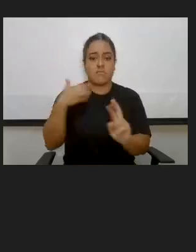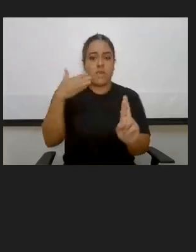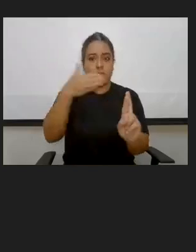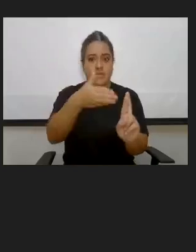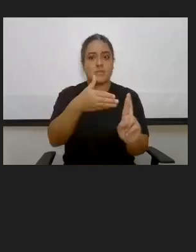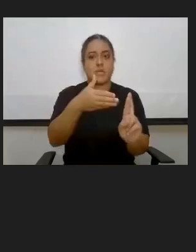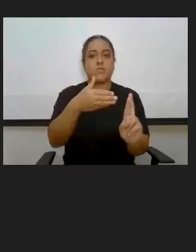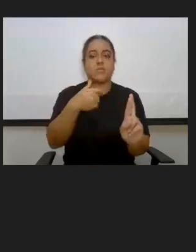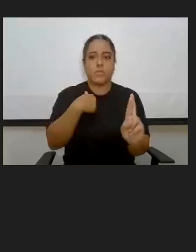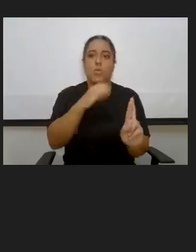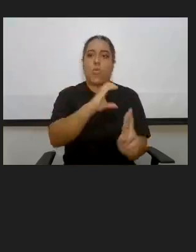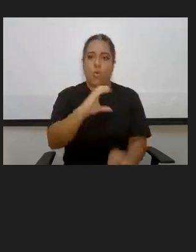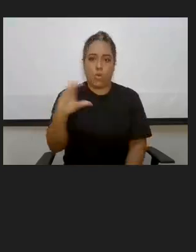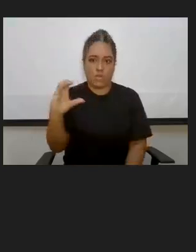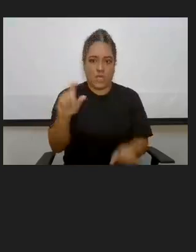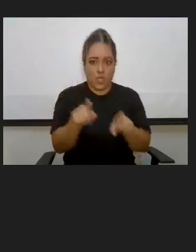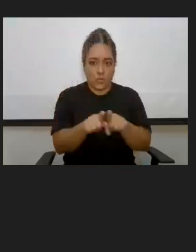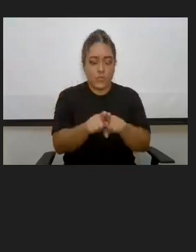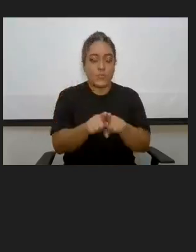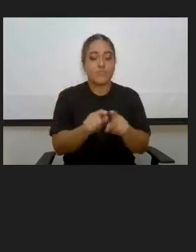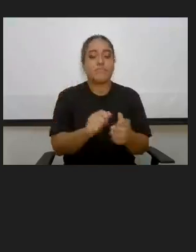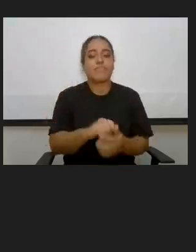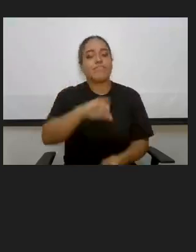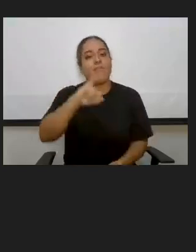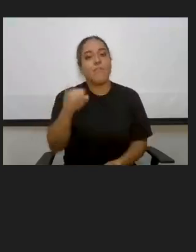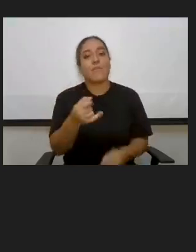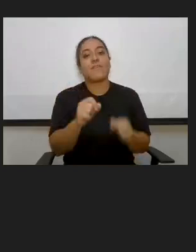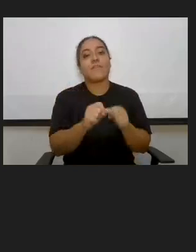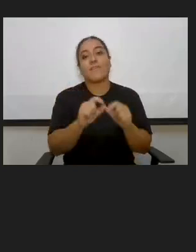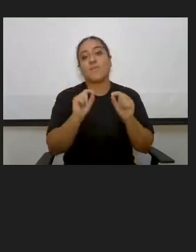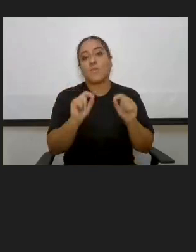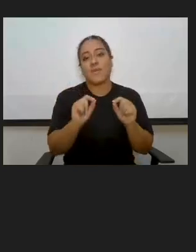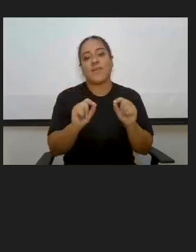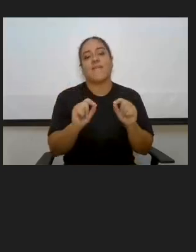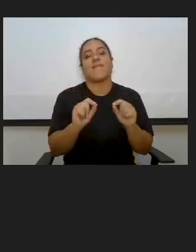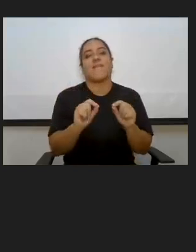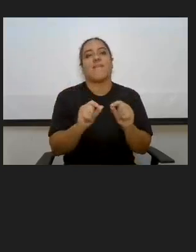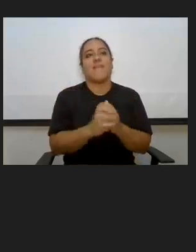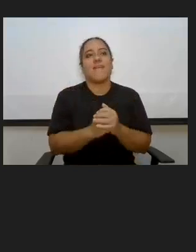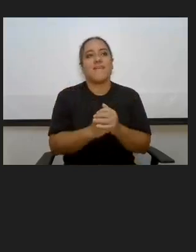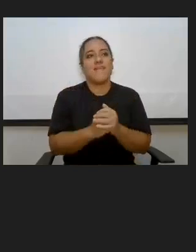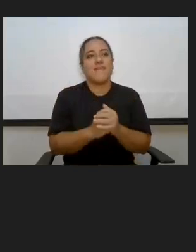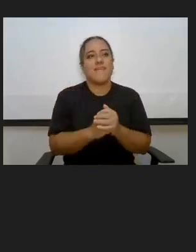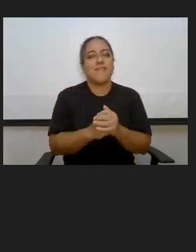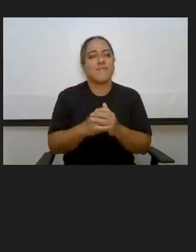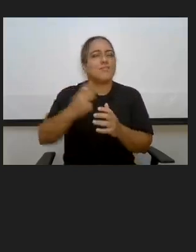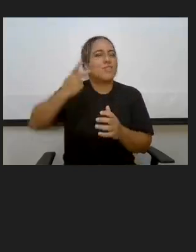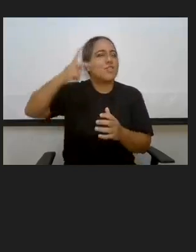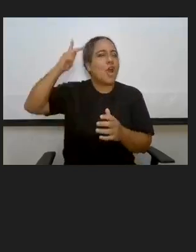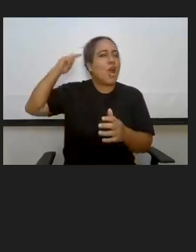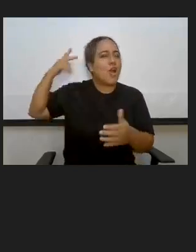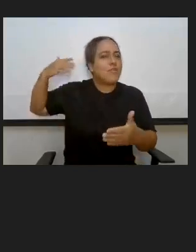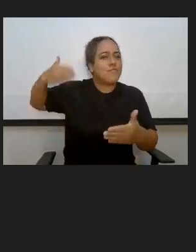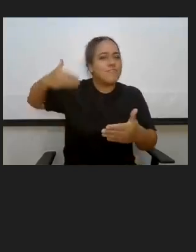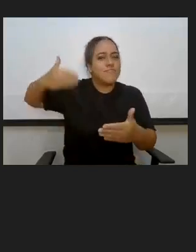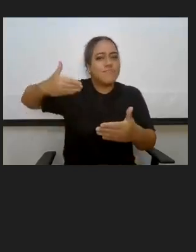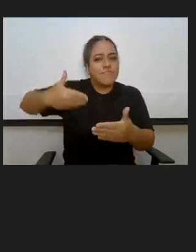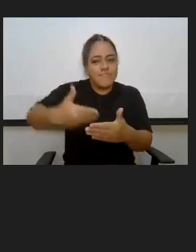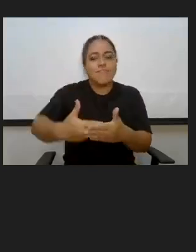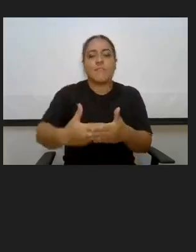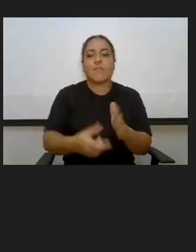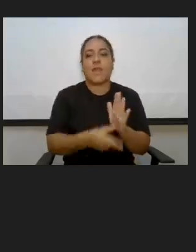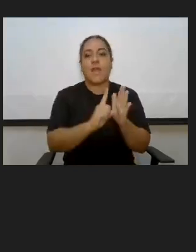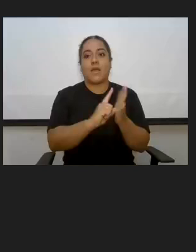também coordeno, e aproveitar para fazer um pequeno histórico dessa atividade antes da